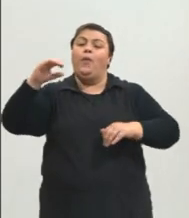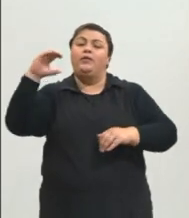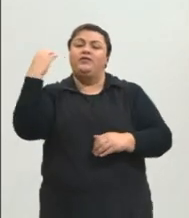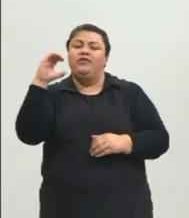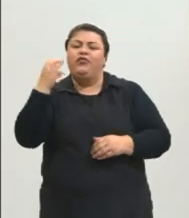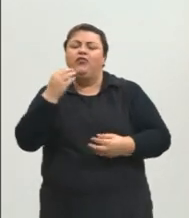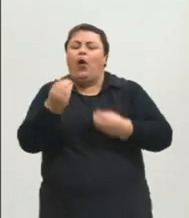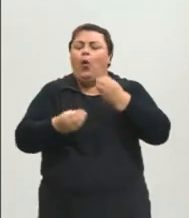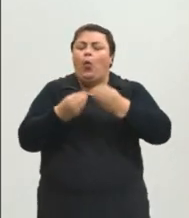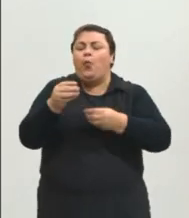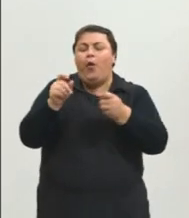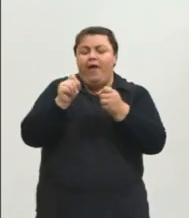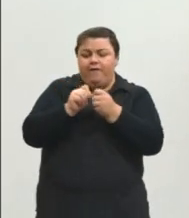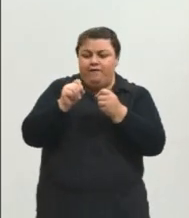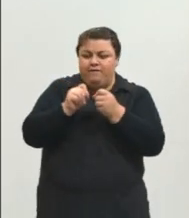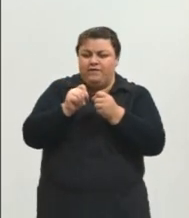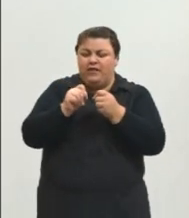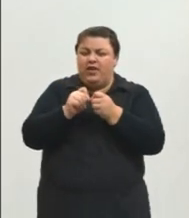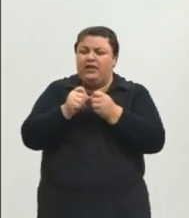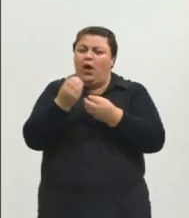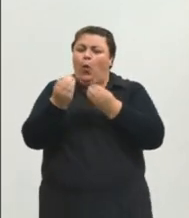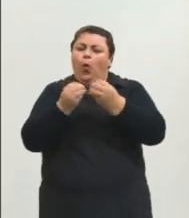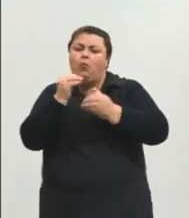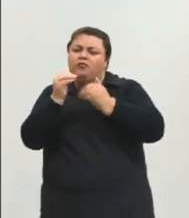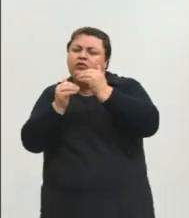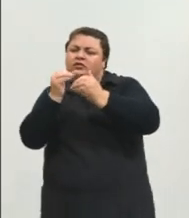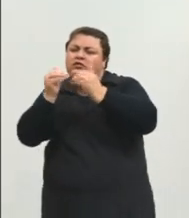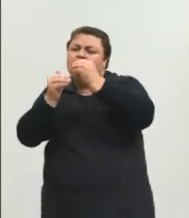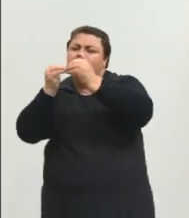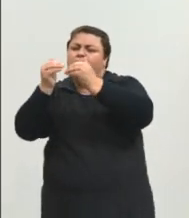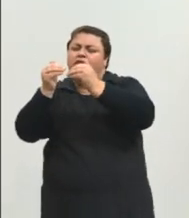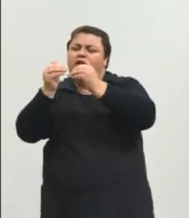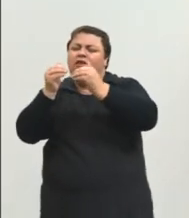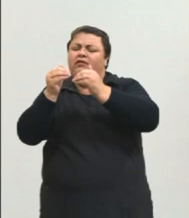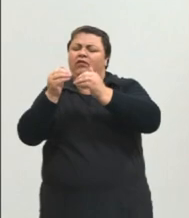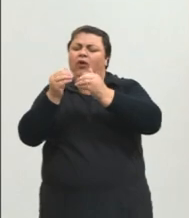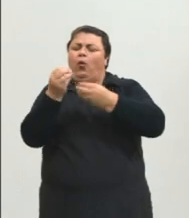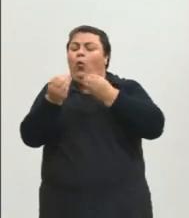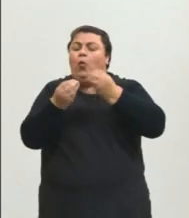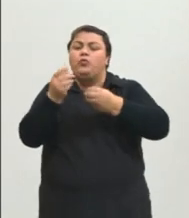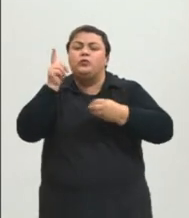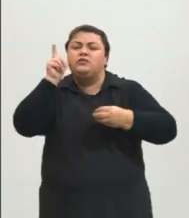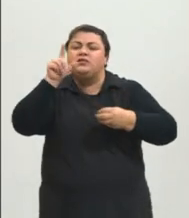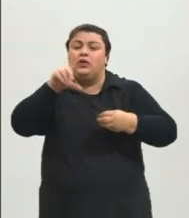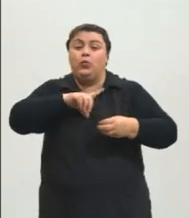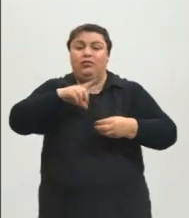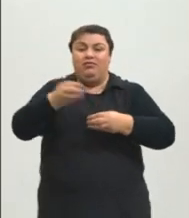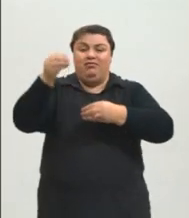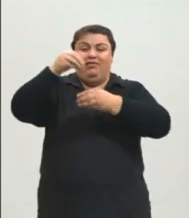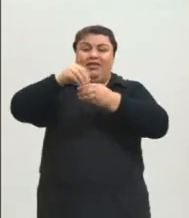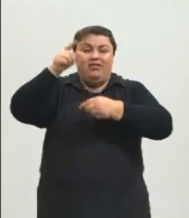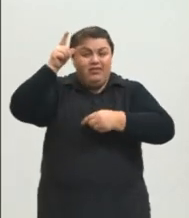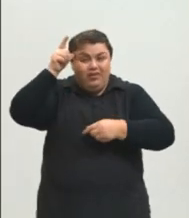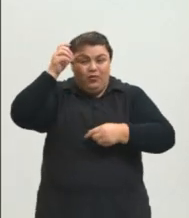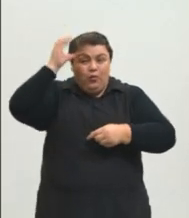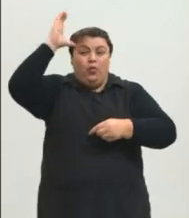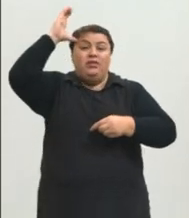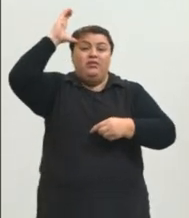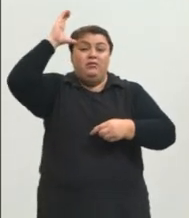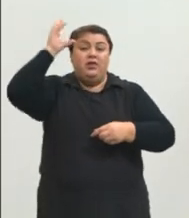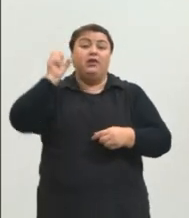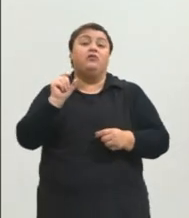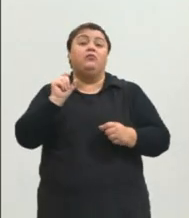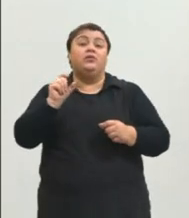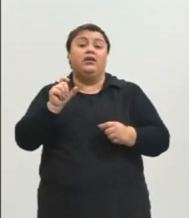produzida, como é que foi desenvolvido esse método, como é que se chegou a este conhecimento, para que as pessoas possam, então,